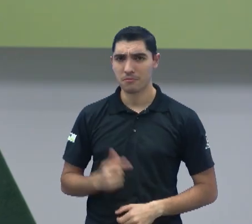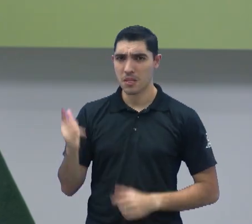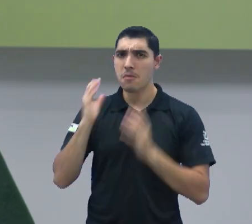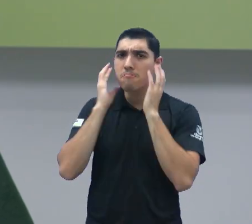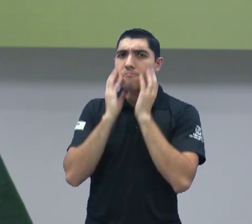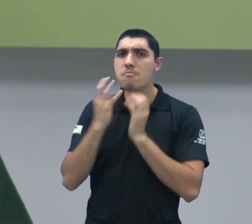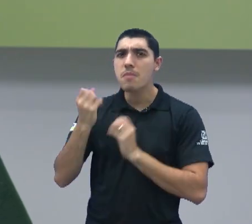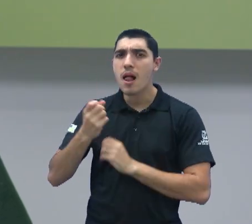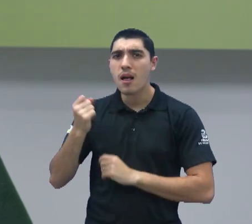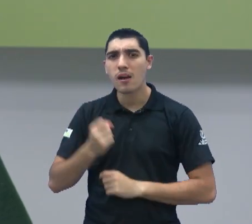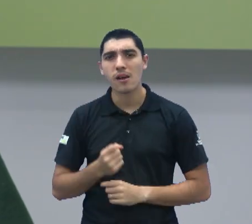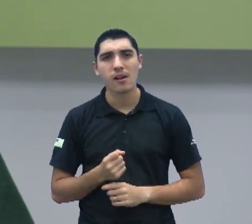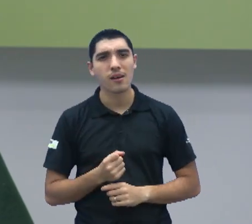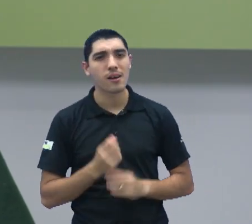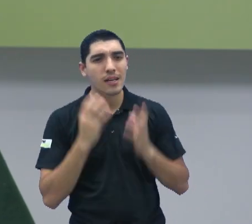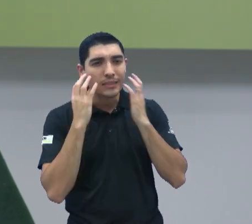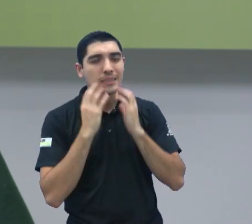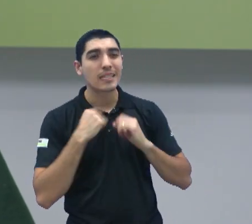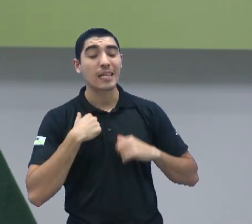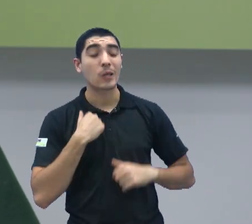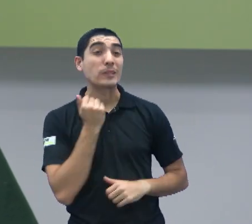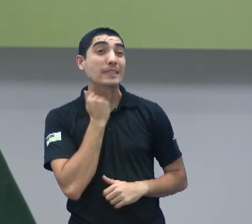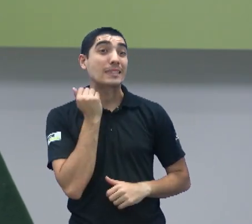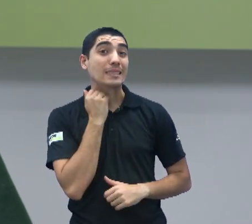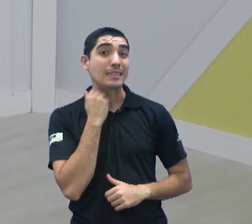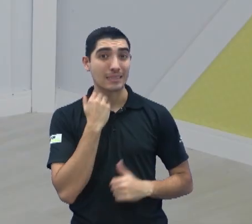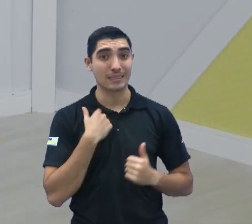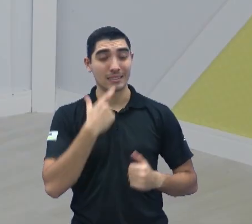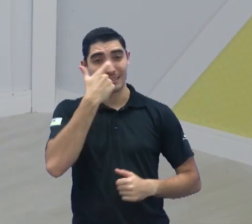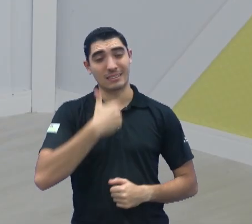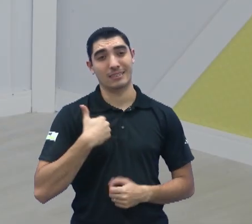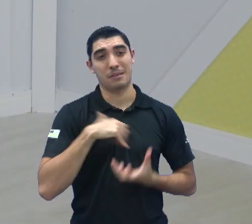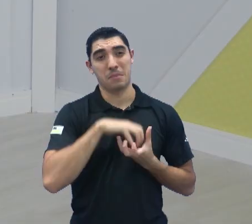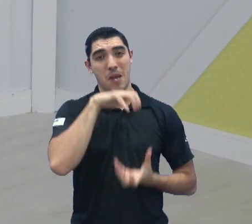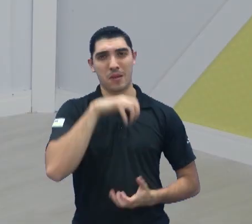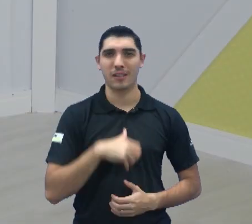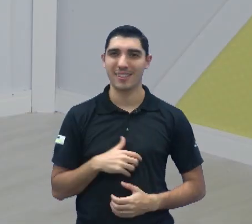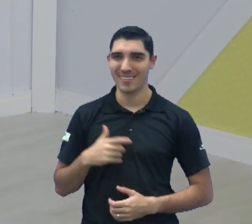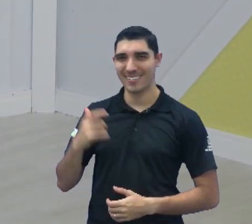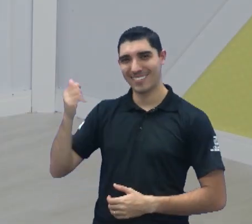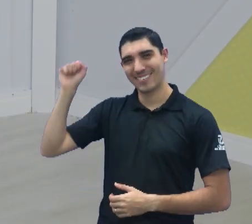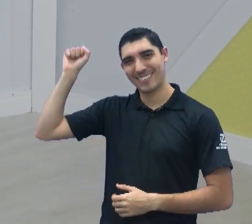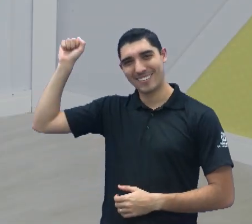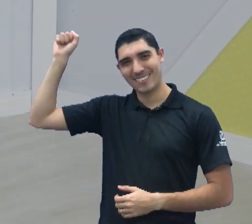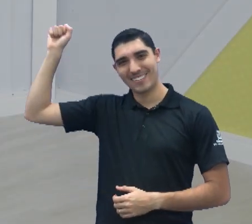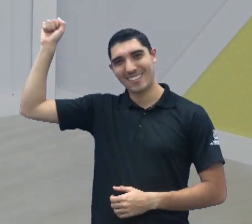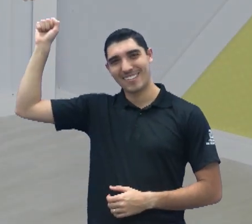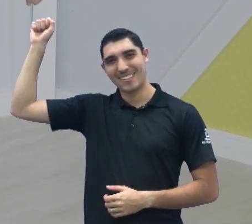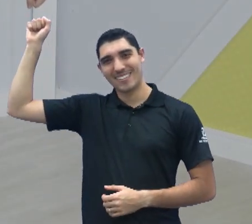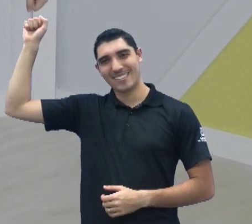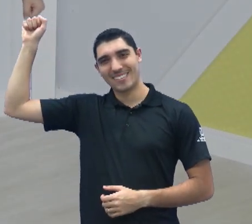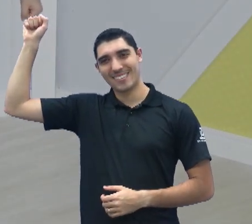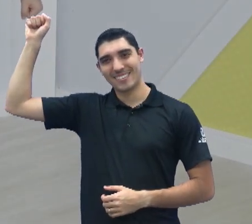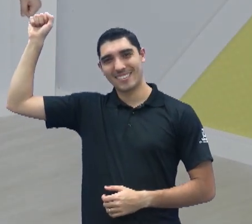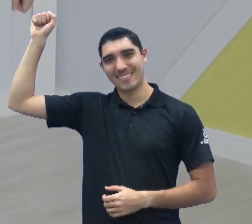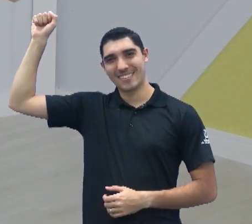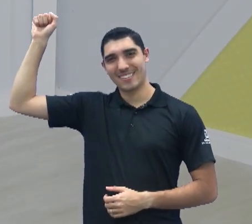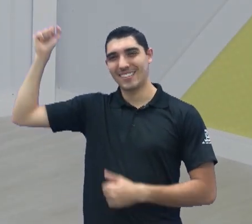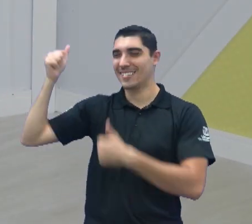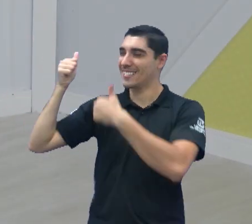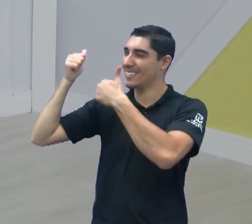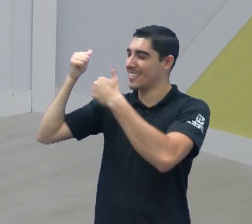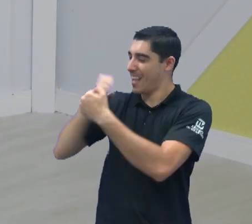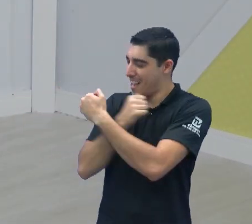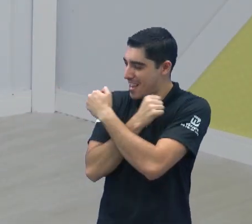Paulito? Pô, é o estresse. É o estresse. Estresse, estou envelhecendo também. Passar um grecinho. Luizão, grande abraço pra você. Aê, o nosso